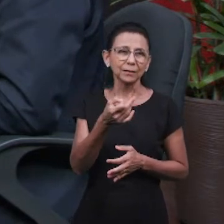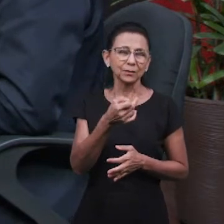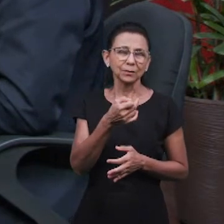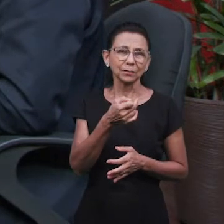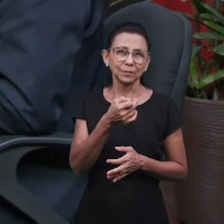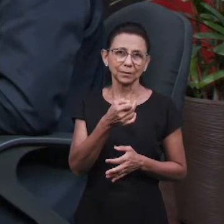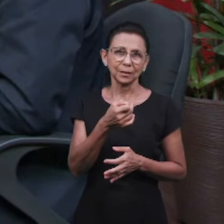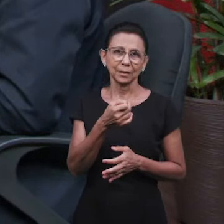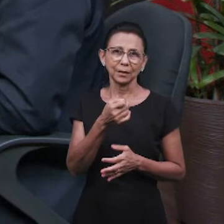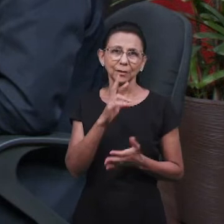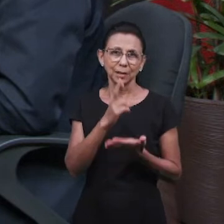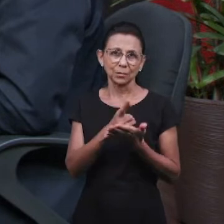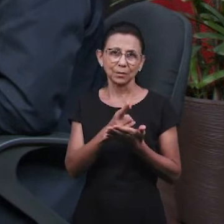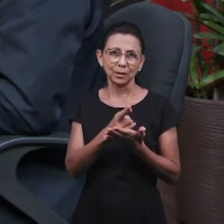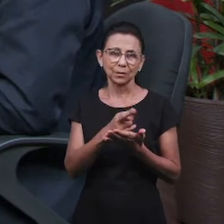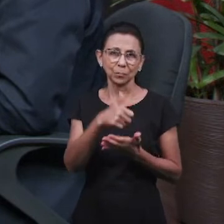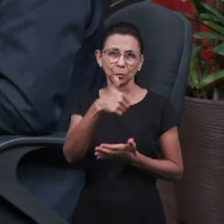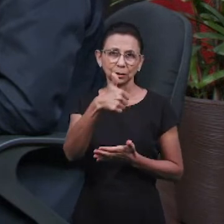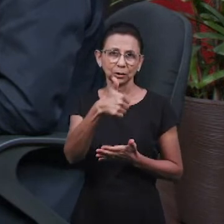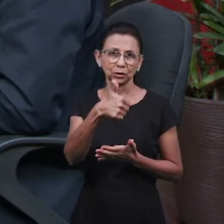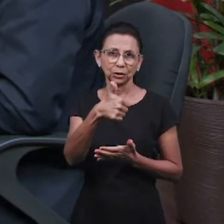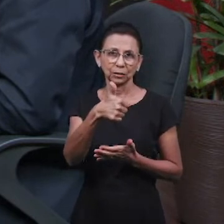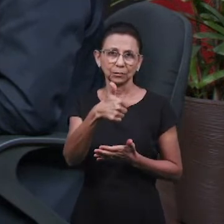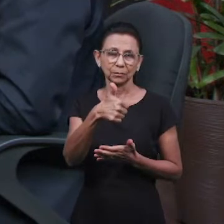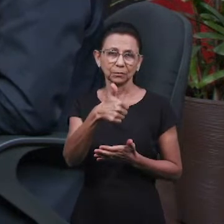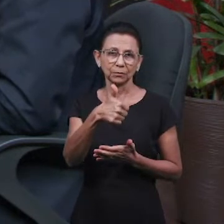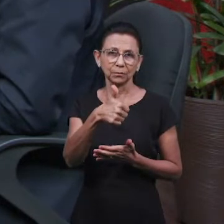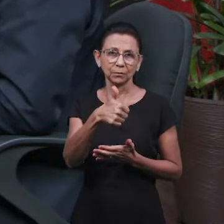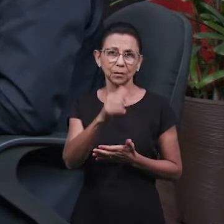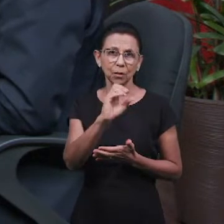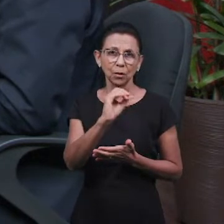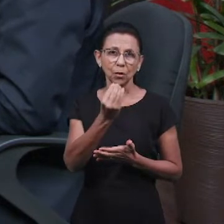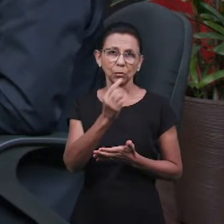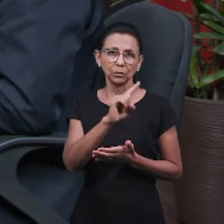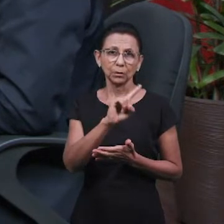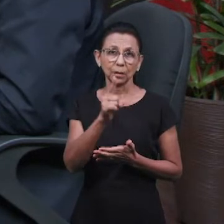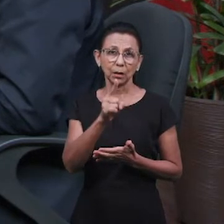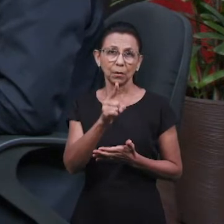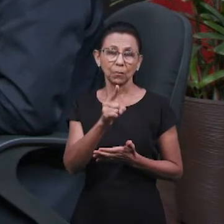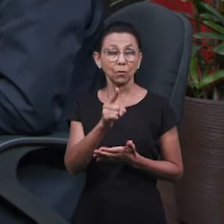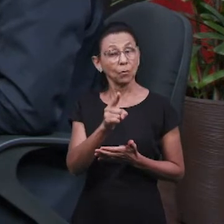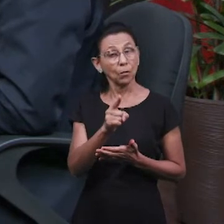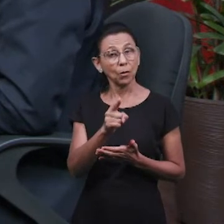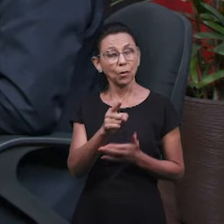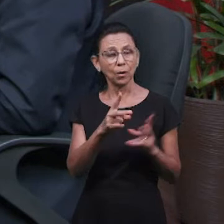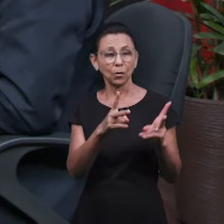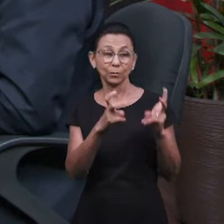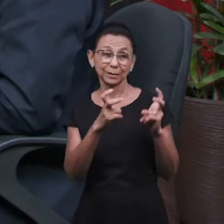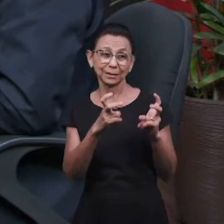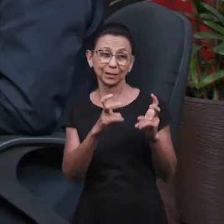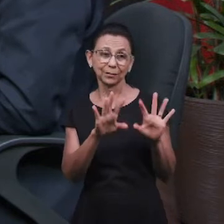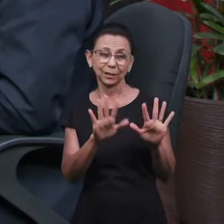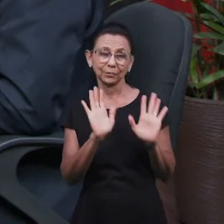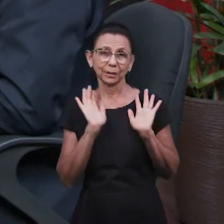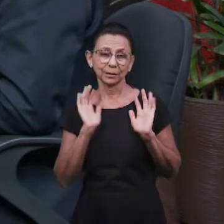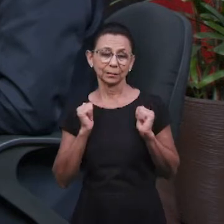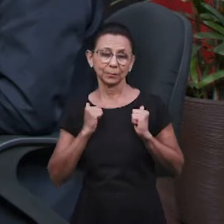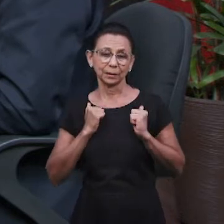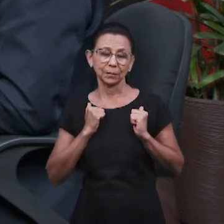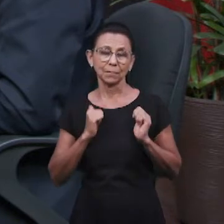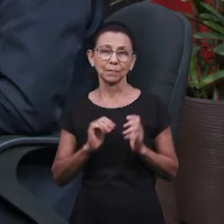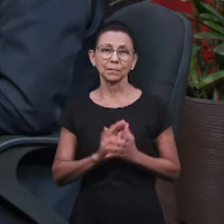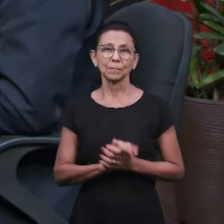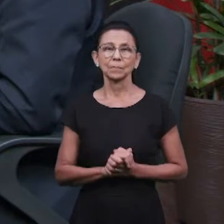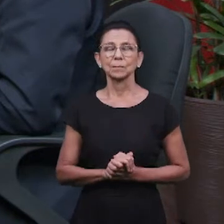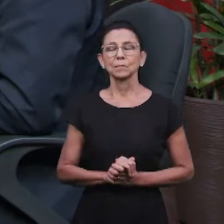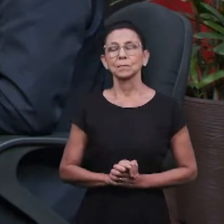correto de fazer, isso traz um resultado positivo ou não? Ou é melhor a gente observar e tentar reagir com o nosso conhecimento?